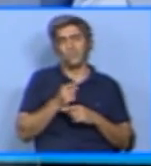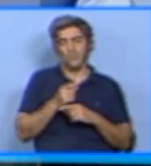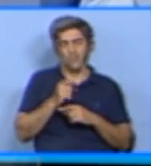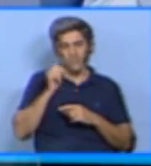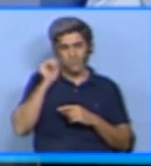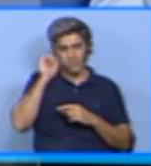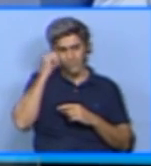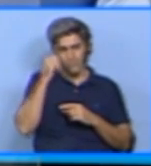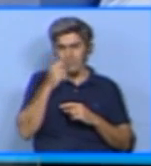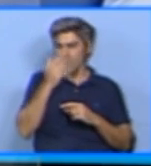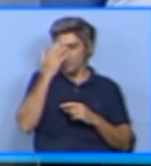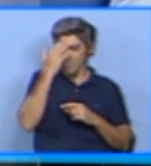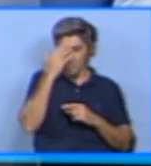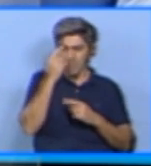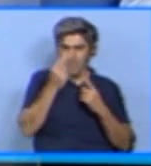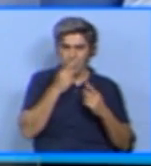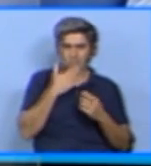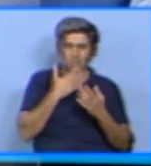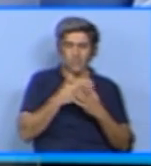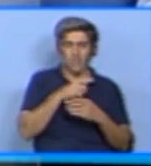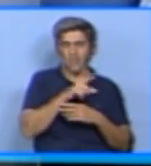a consciência de alguém, estou a fazer dela um criminoso.